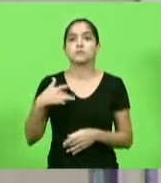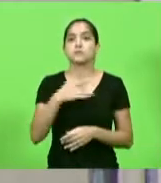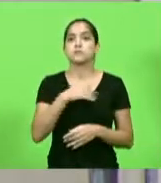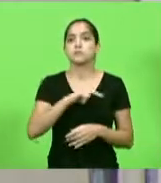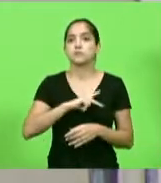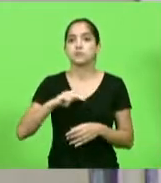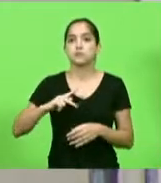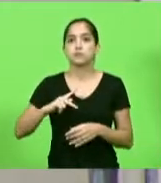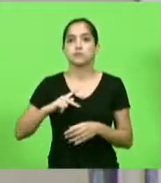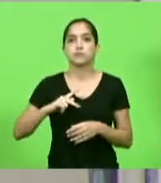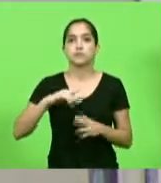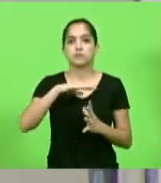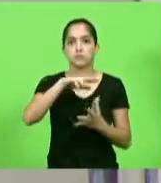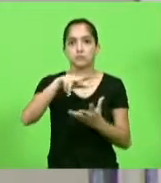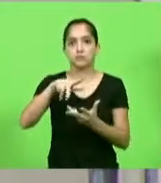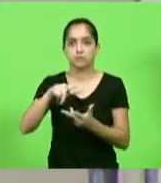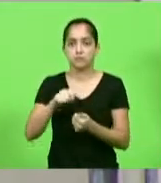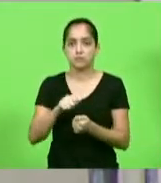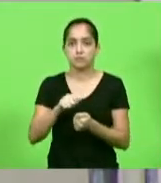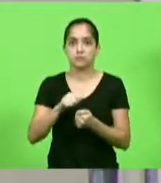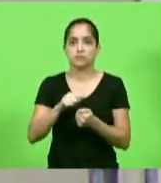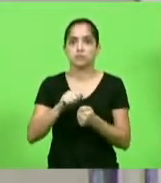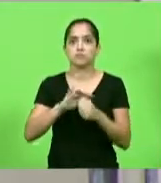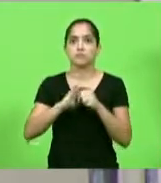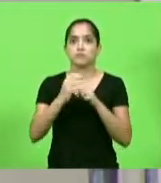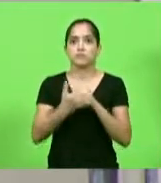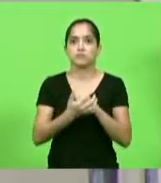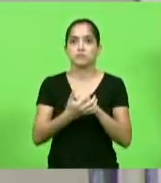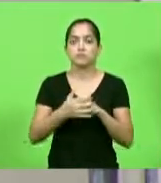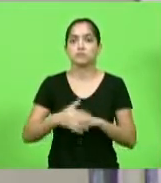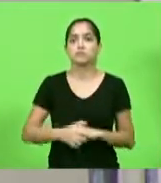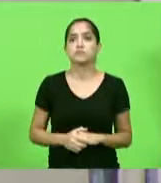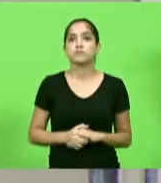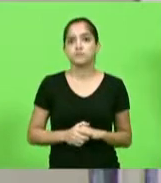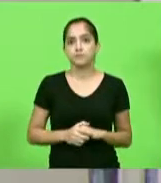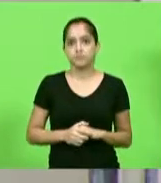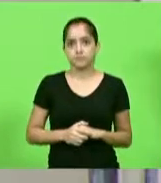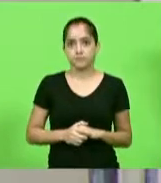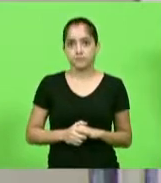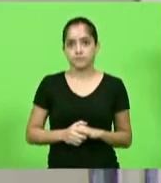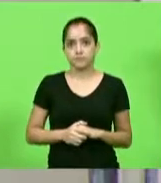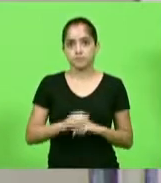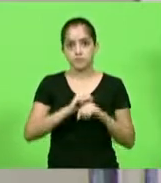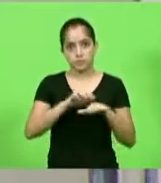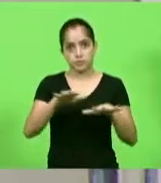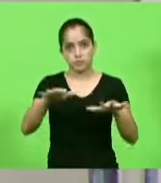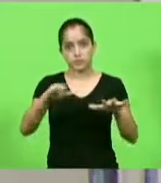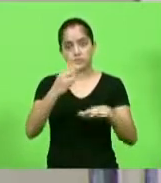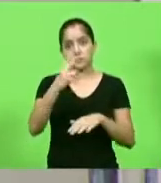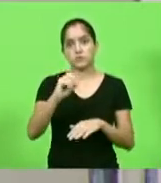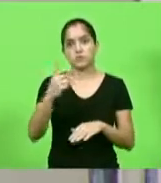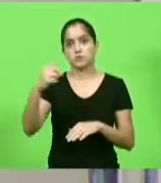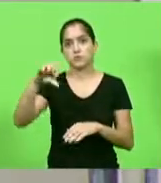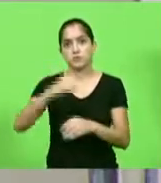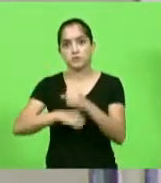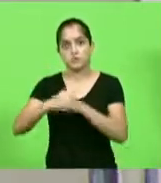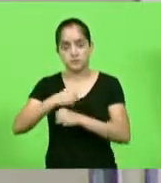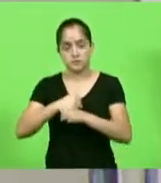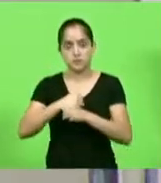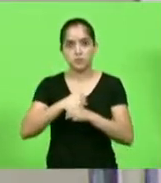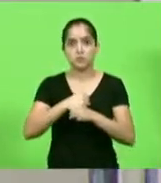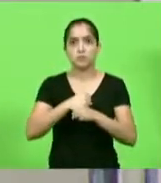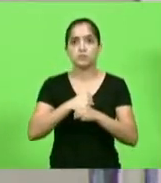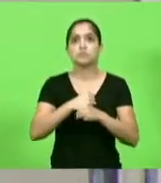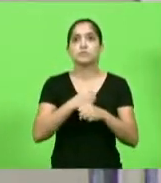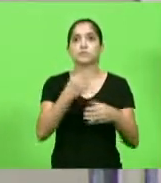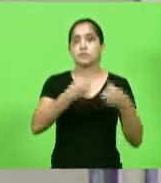de importância internacional decorrente do coronavírus responsável pelo surto de 2019, com o parecer